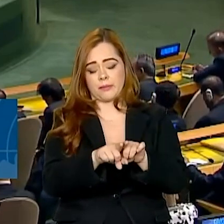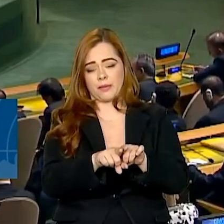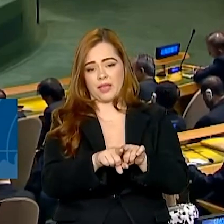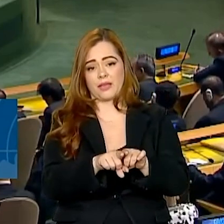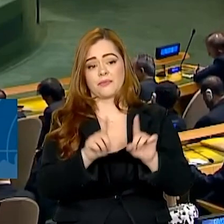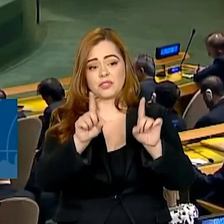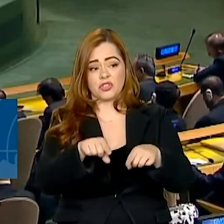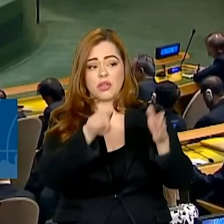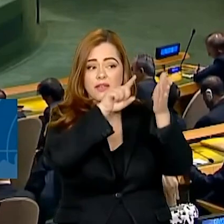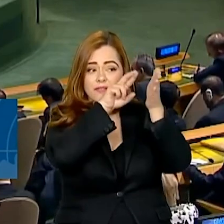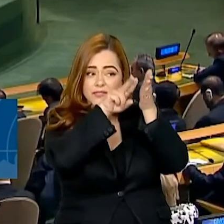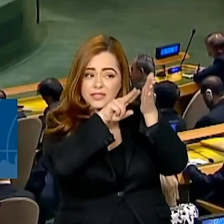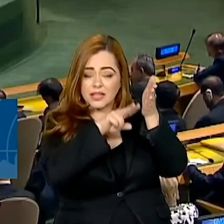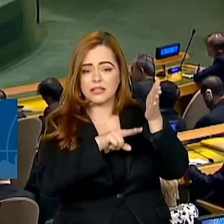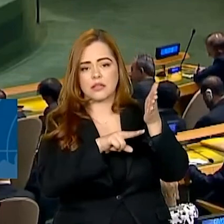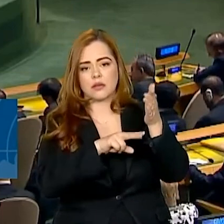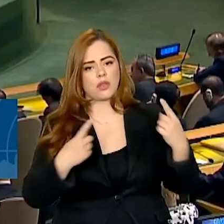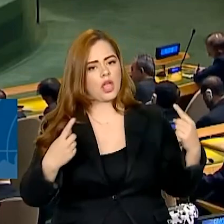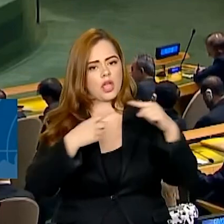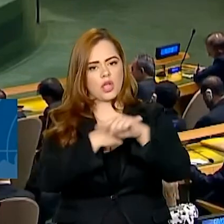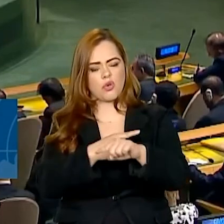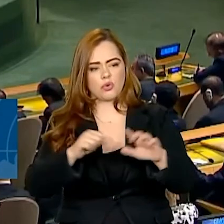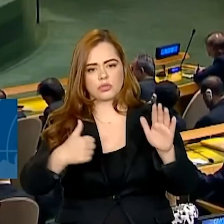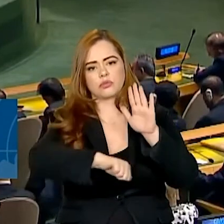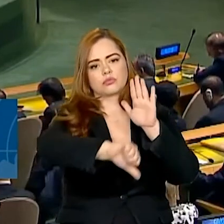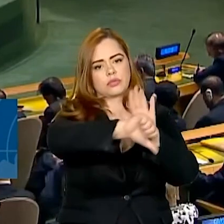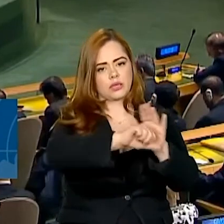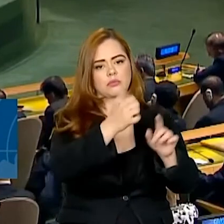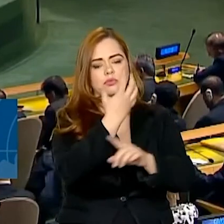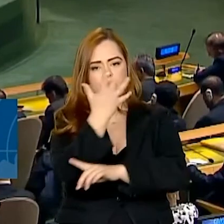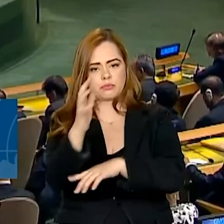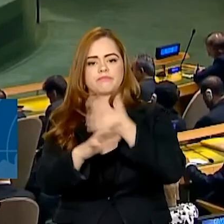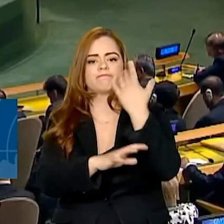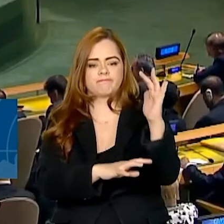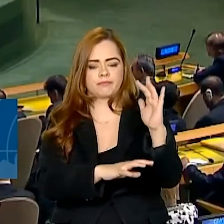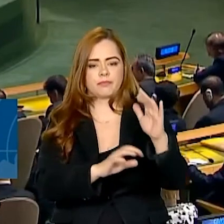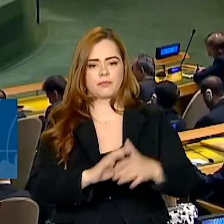de fiscalização e combate a crimes ambientais.